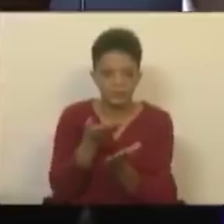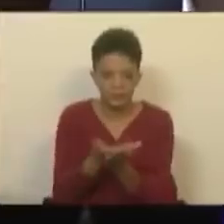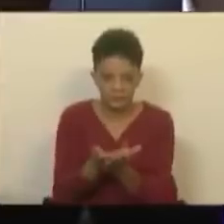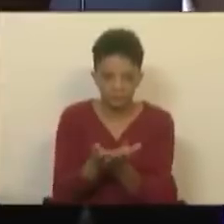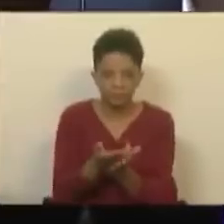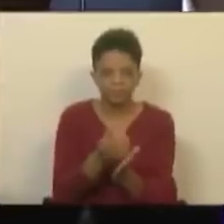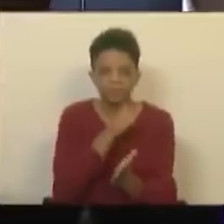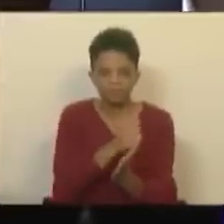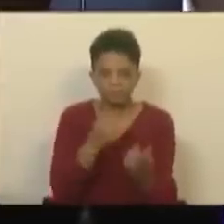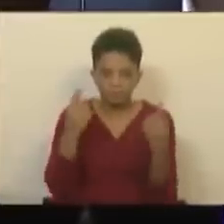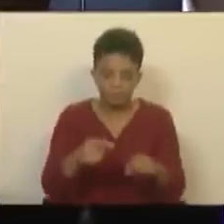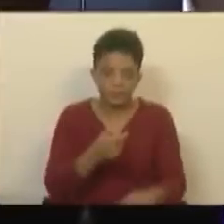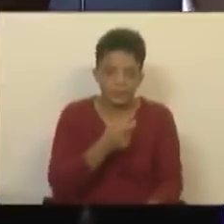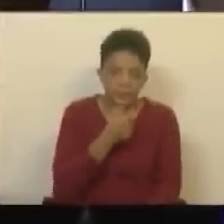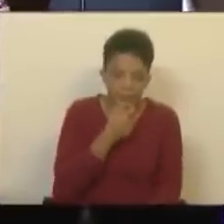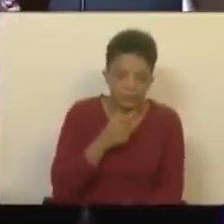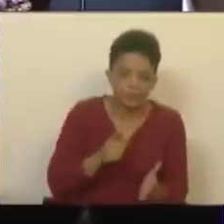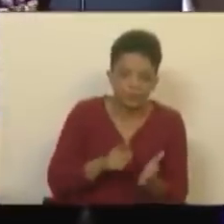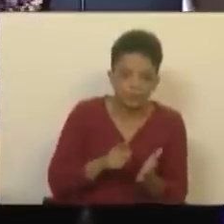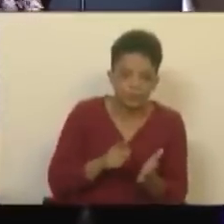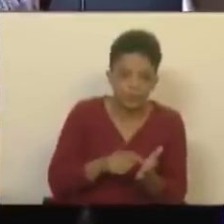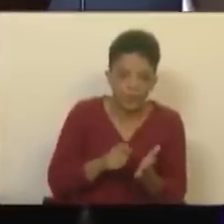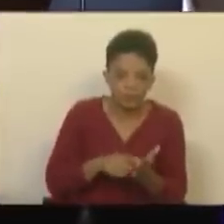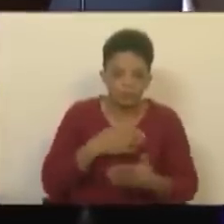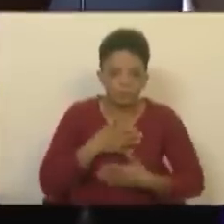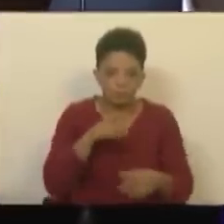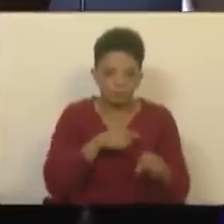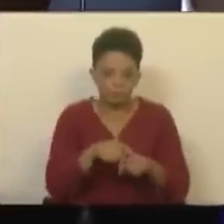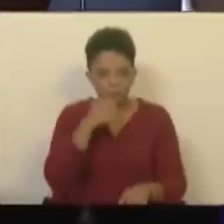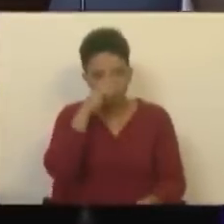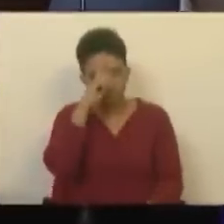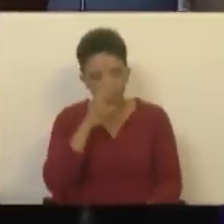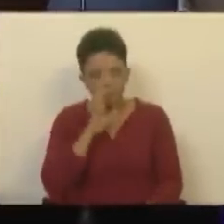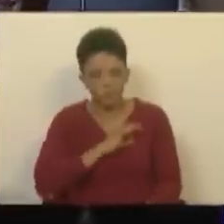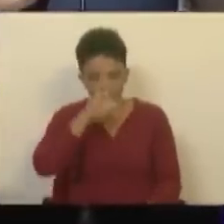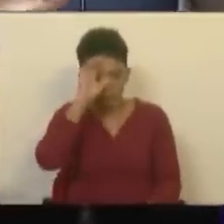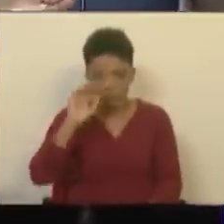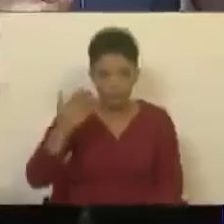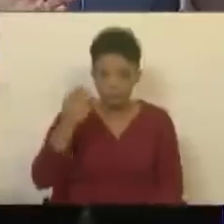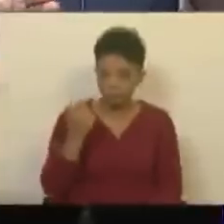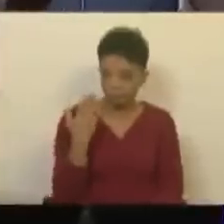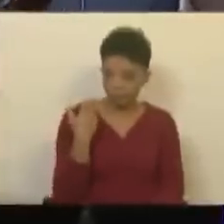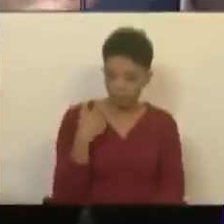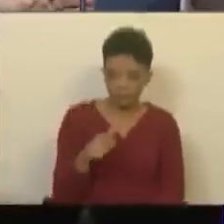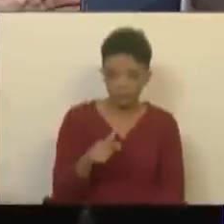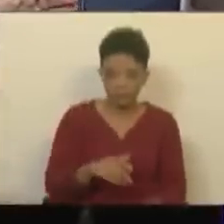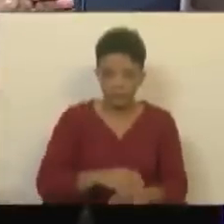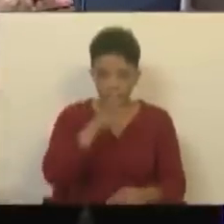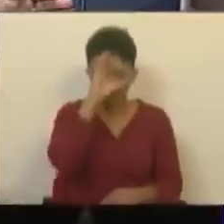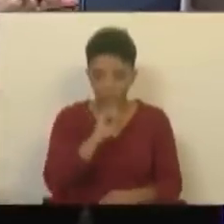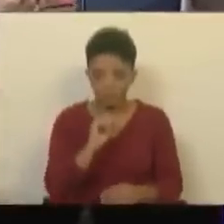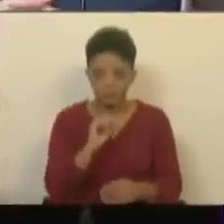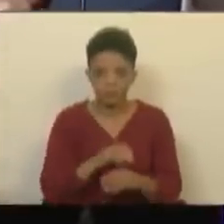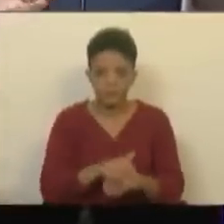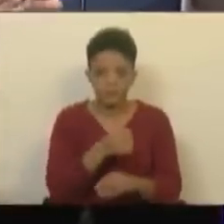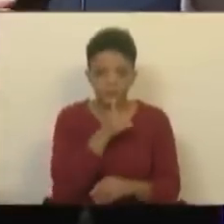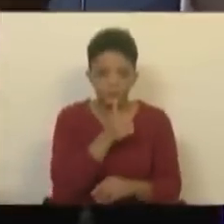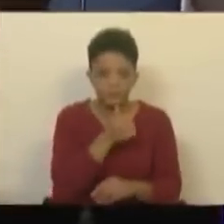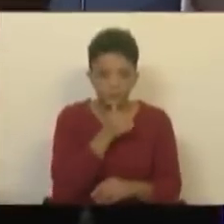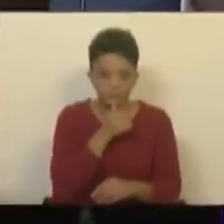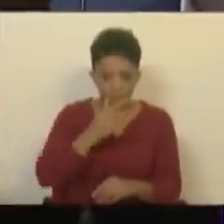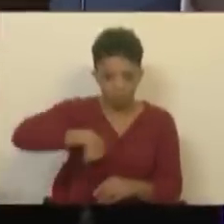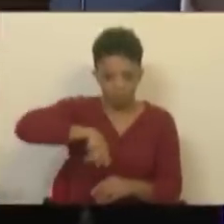que são elegíveis a não ser falta de vontade política aliás Eu recordo senhor primeiro ministro ainda recentemente o governo tomou uma decisão